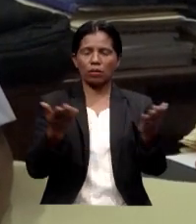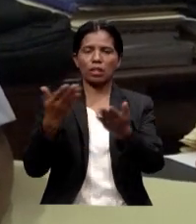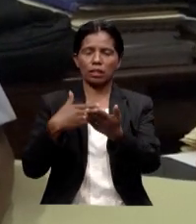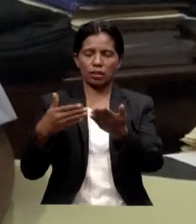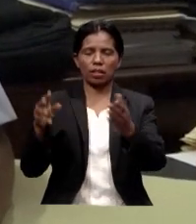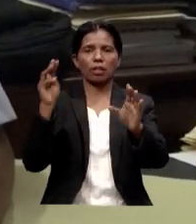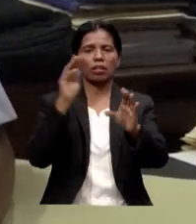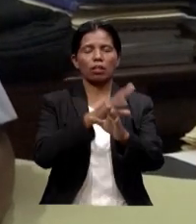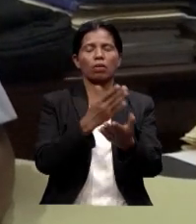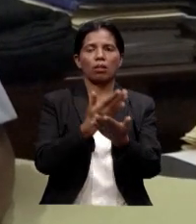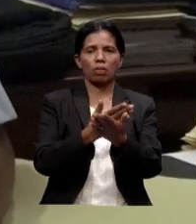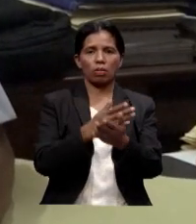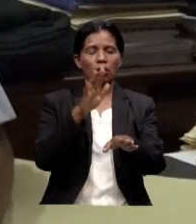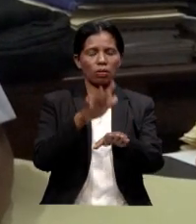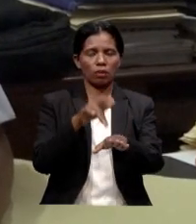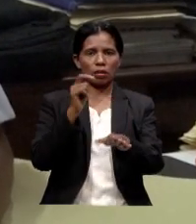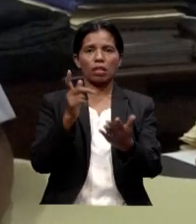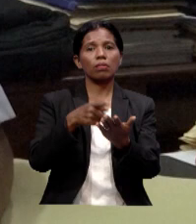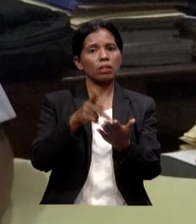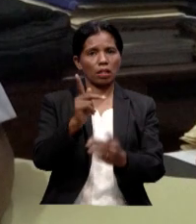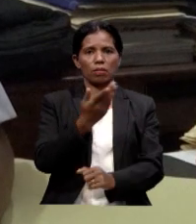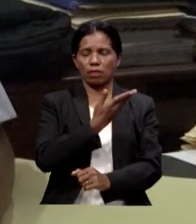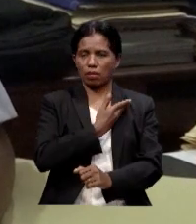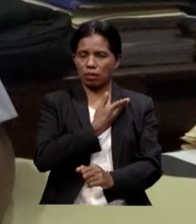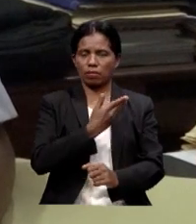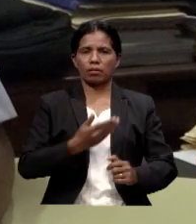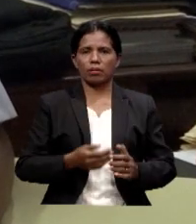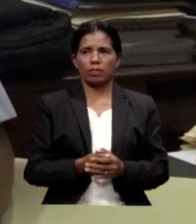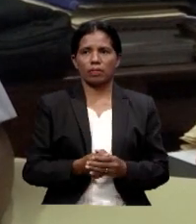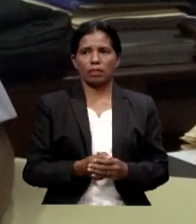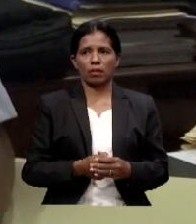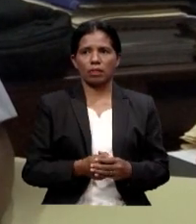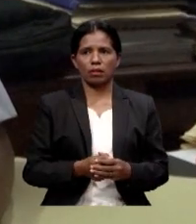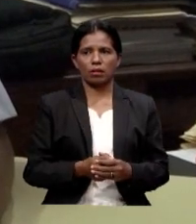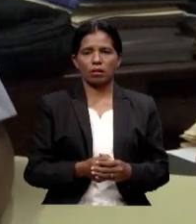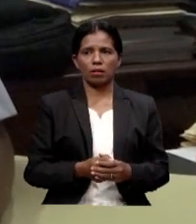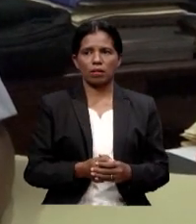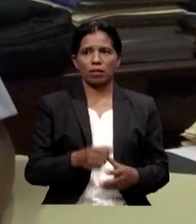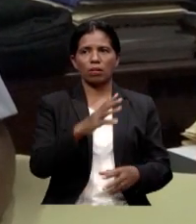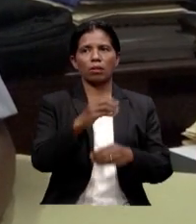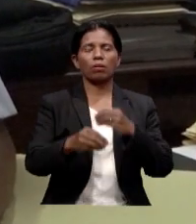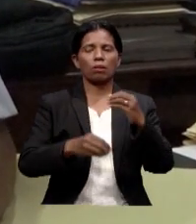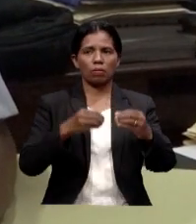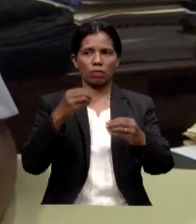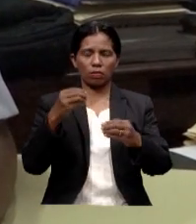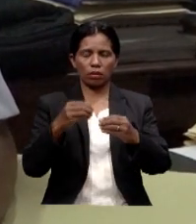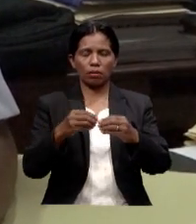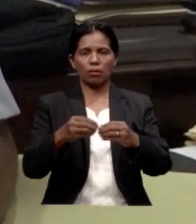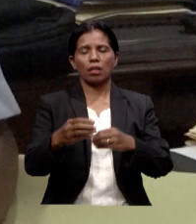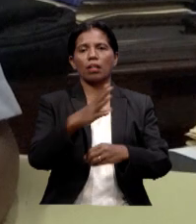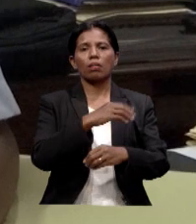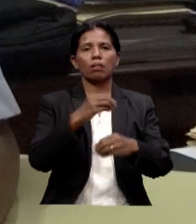ma kona excise tax ne ida be ba minuman atau bebida sebe asukara ada sir